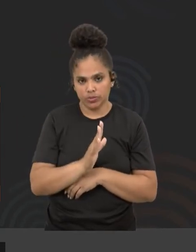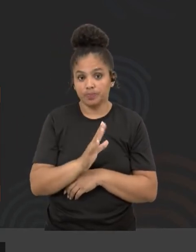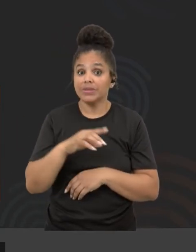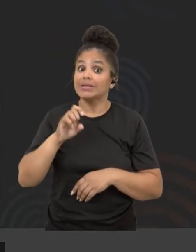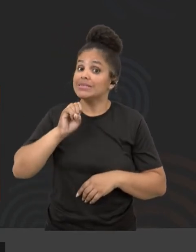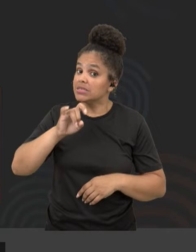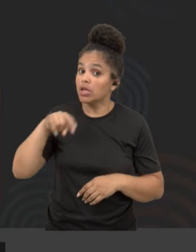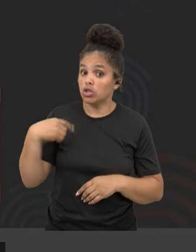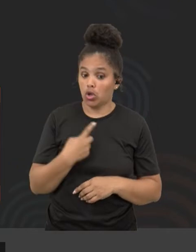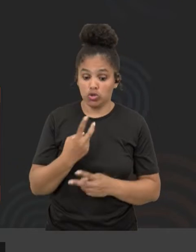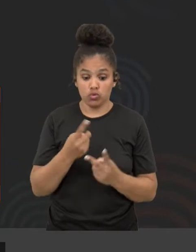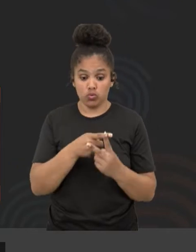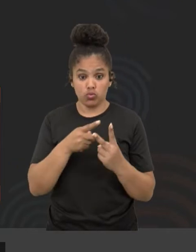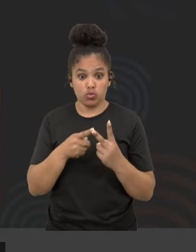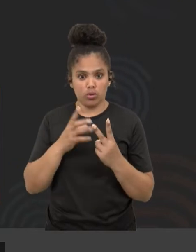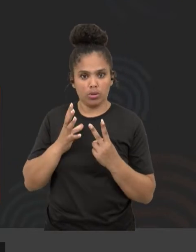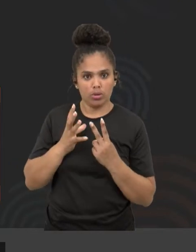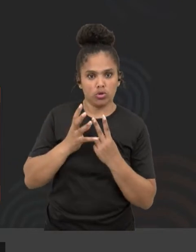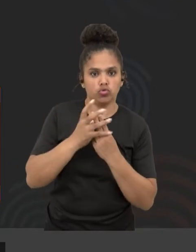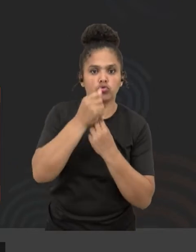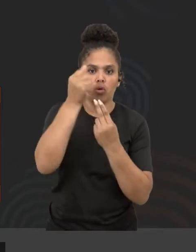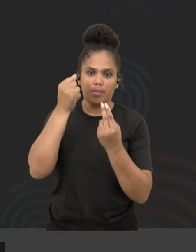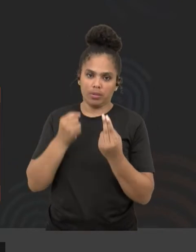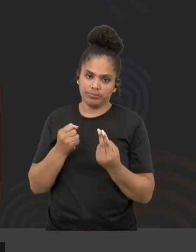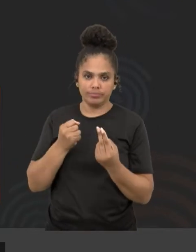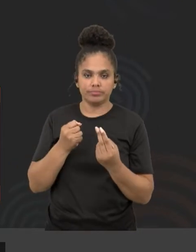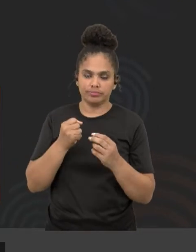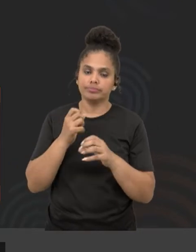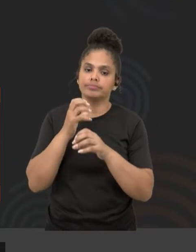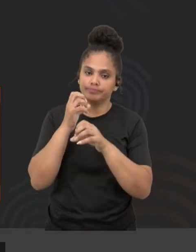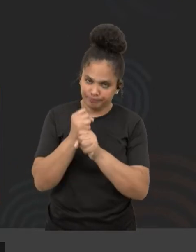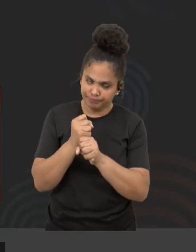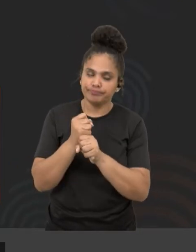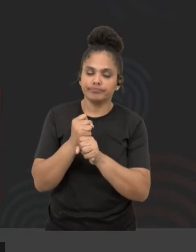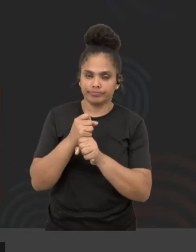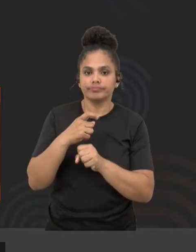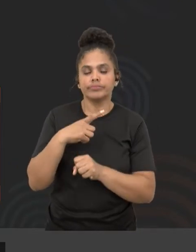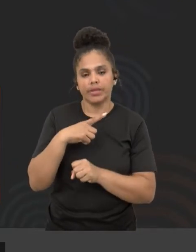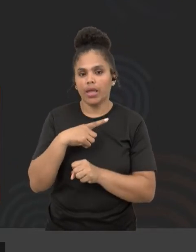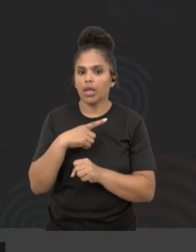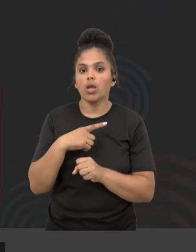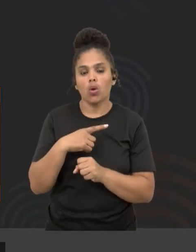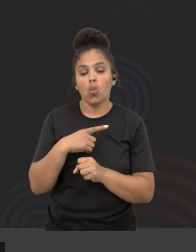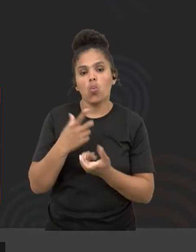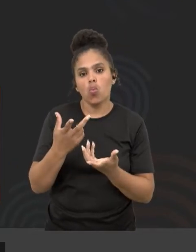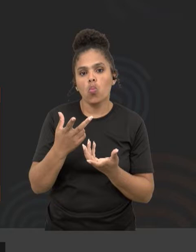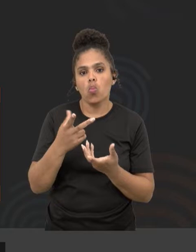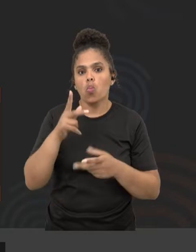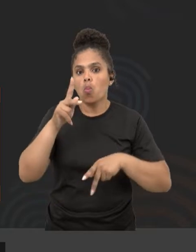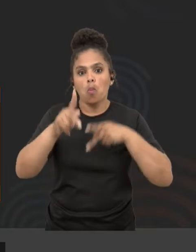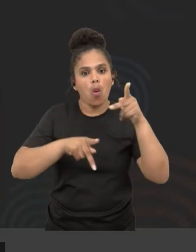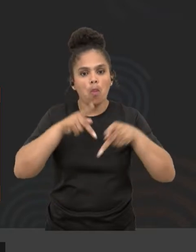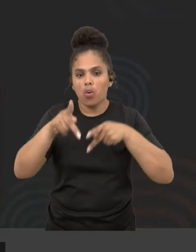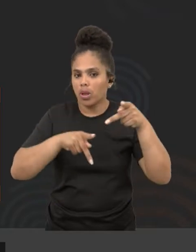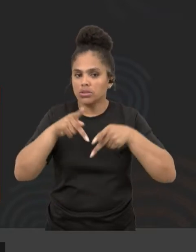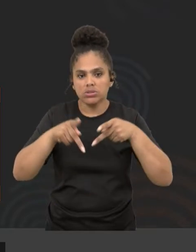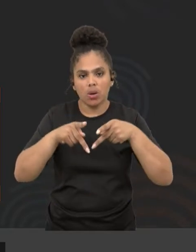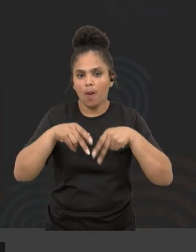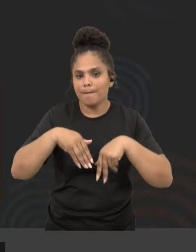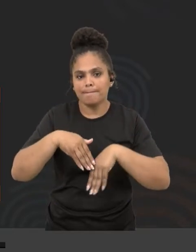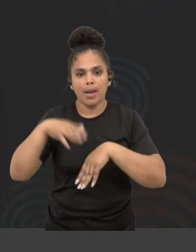gente soma esses dois números, a gente vai ter uma população maior do que a cidade de São